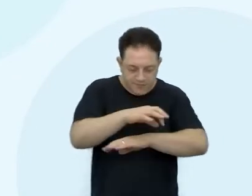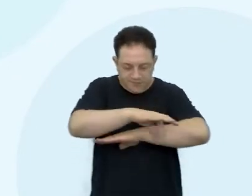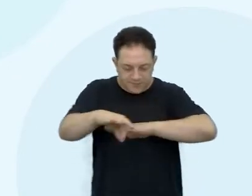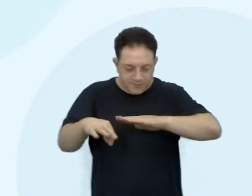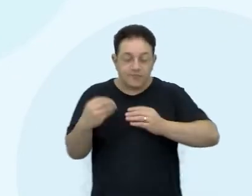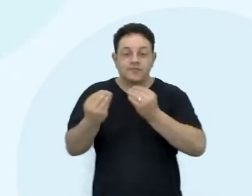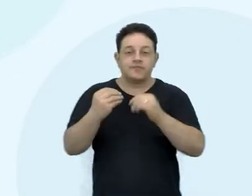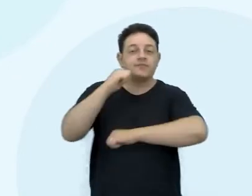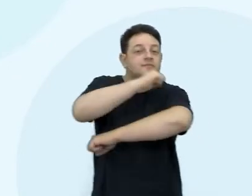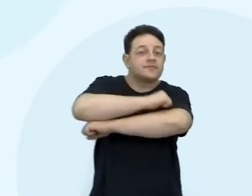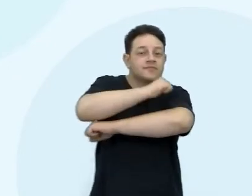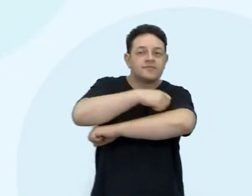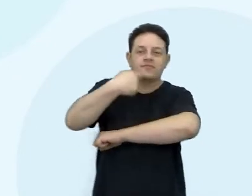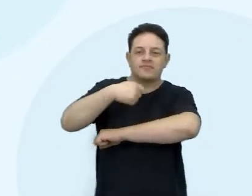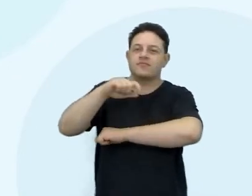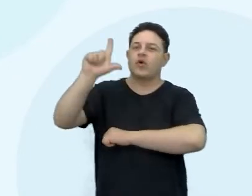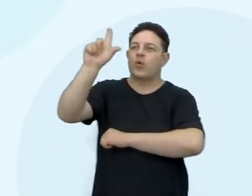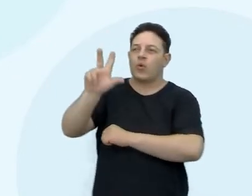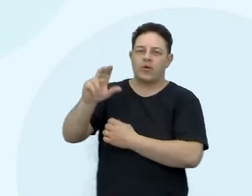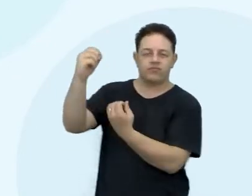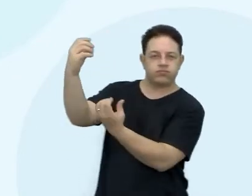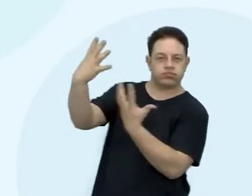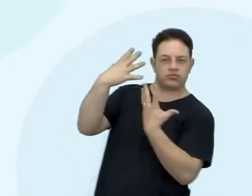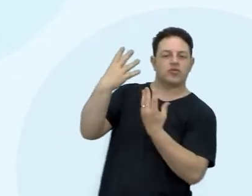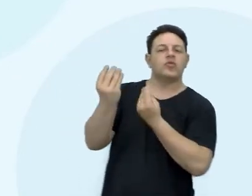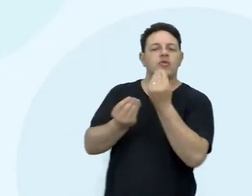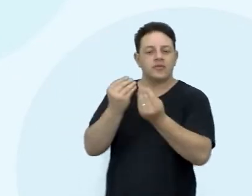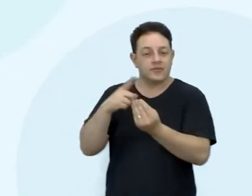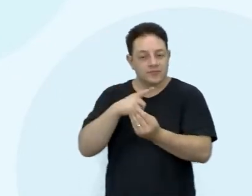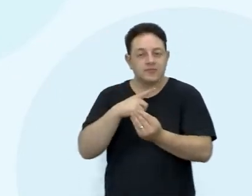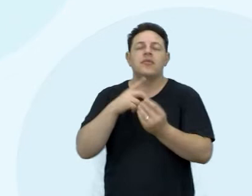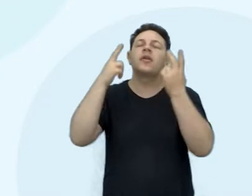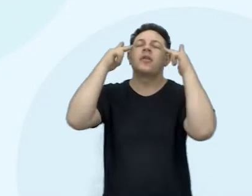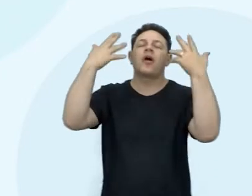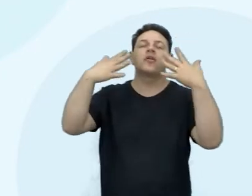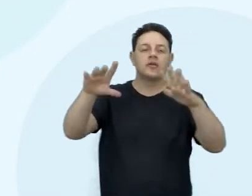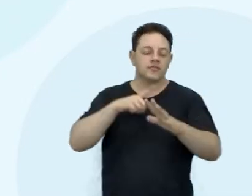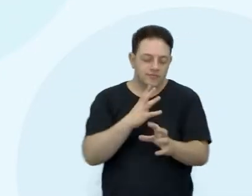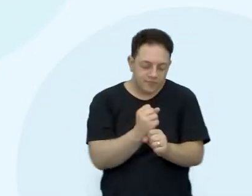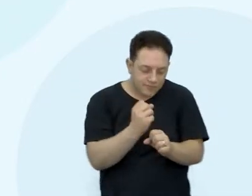por uma janela, que tem um cálculo que é feito, né? Iluminação natural,